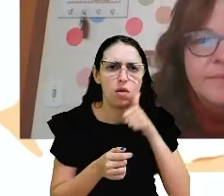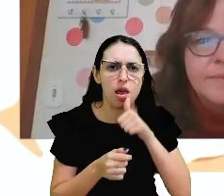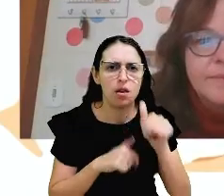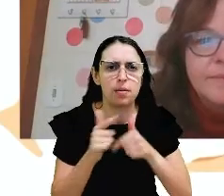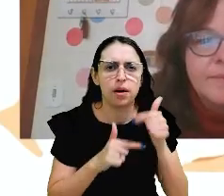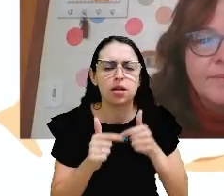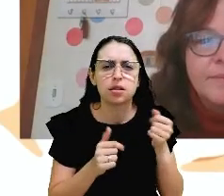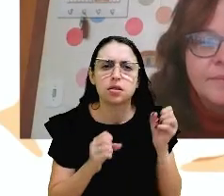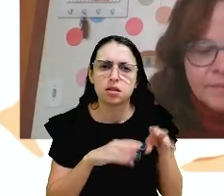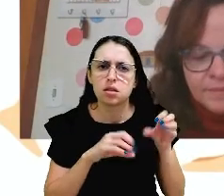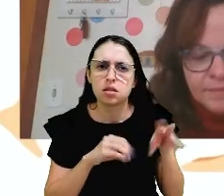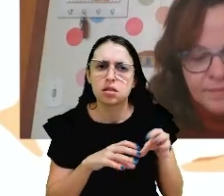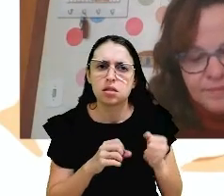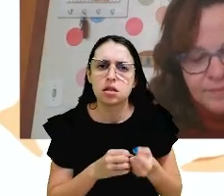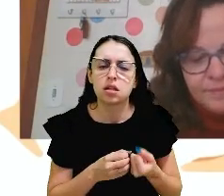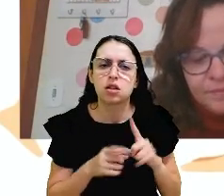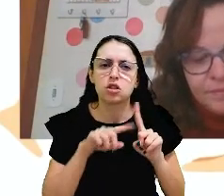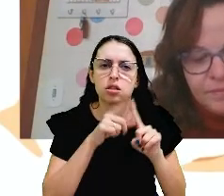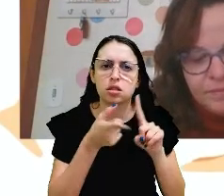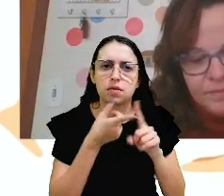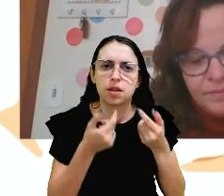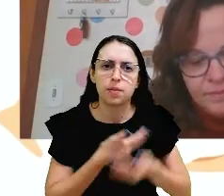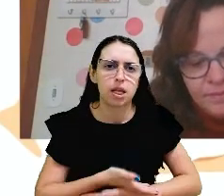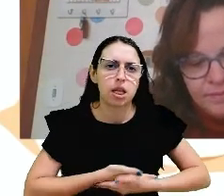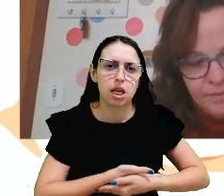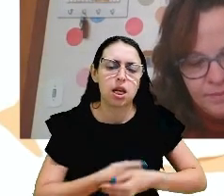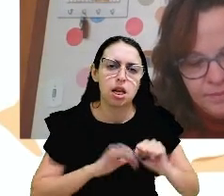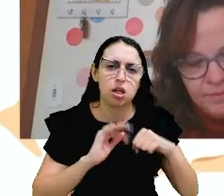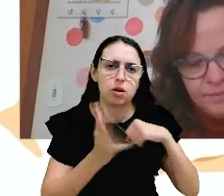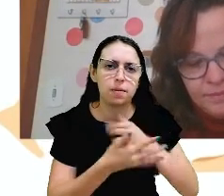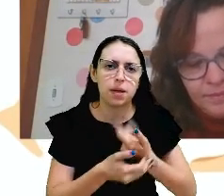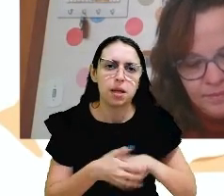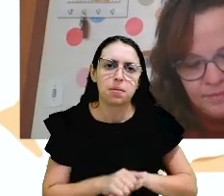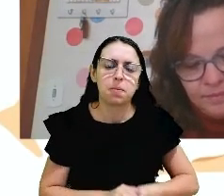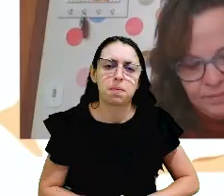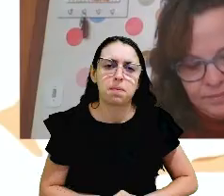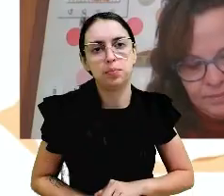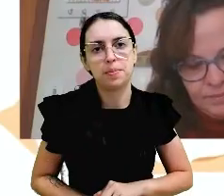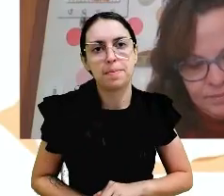a maternidade na pandemia, né?